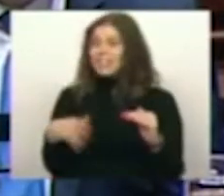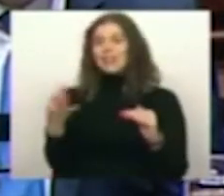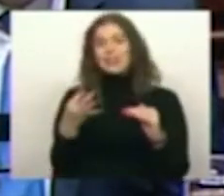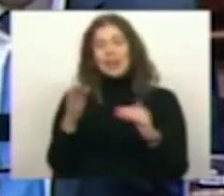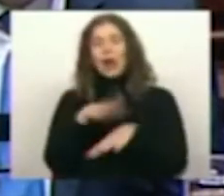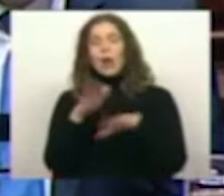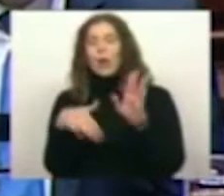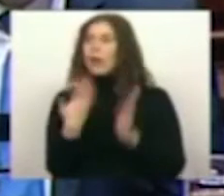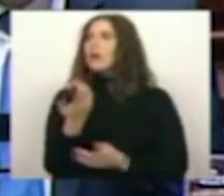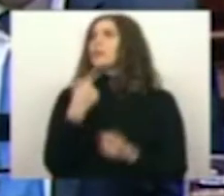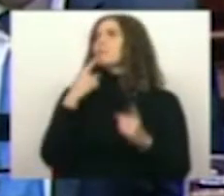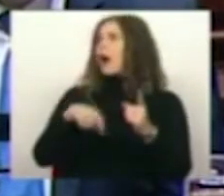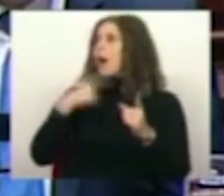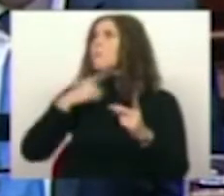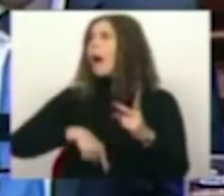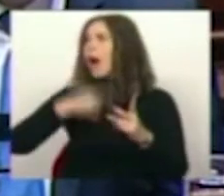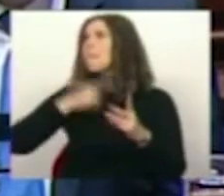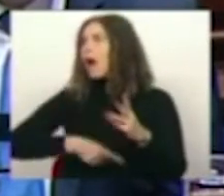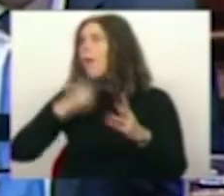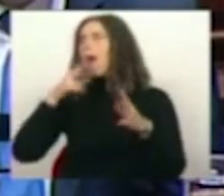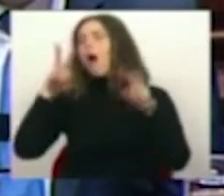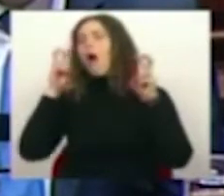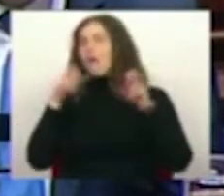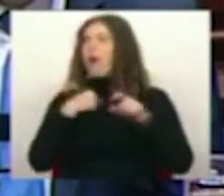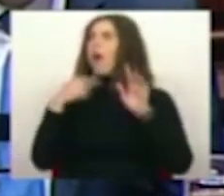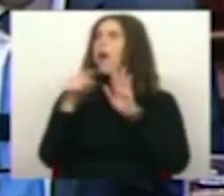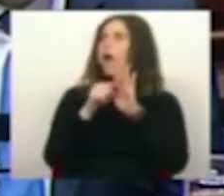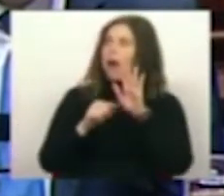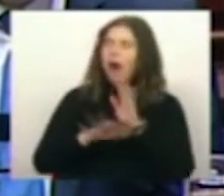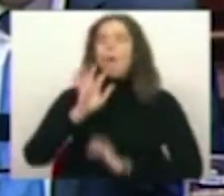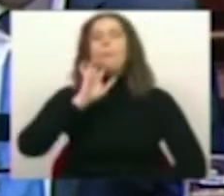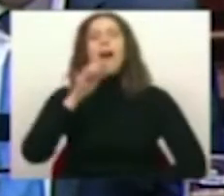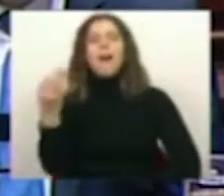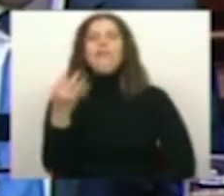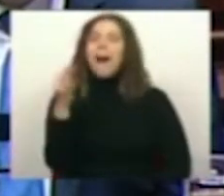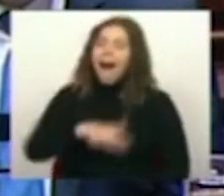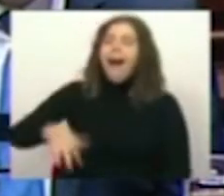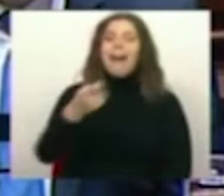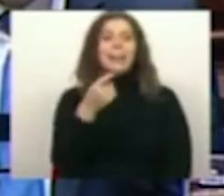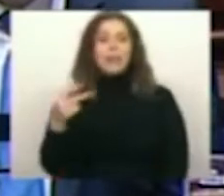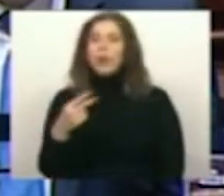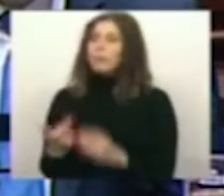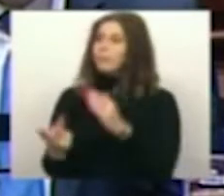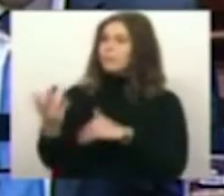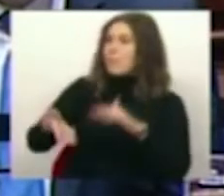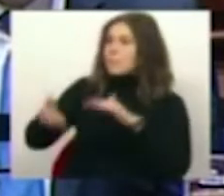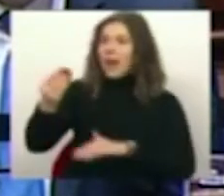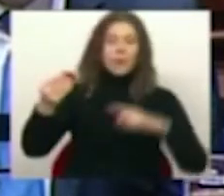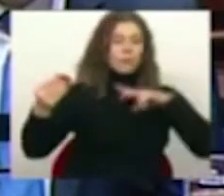depois daquela infinidade de vezes que ouvimos aqui a lista dos países da zona euro que cresceu mais de